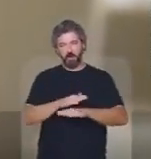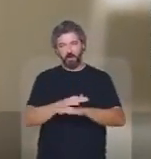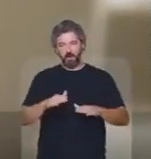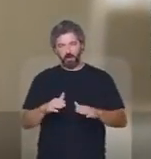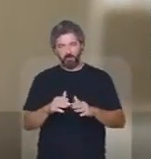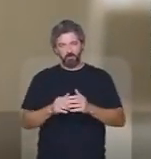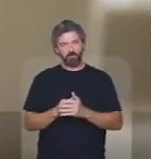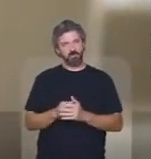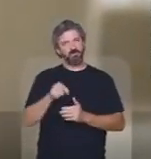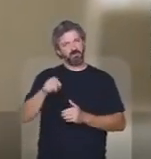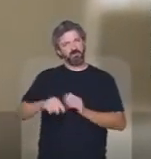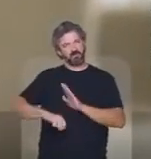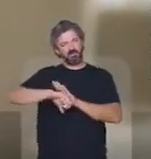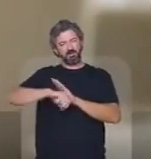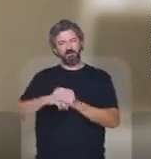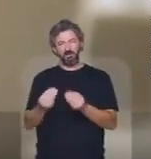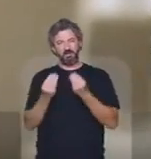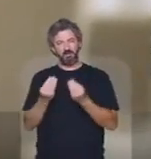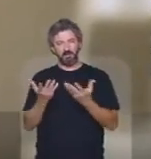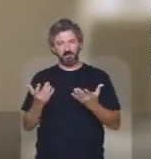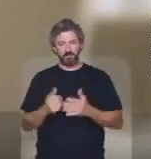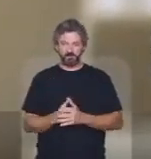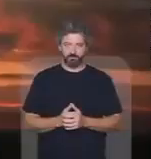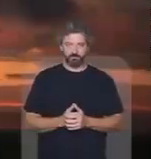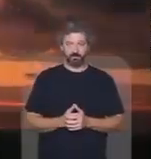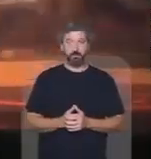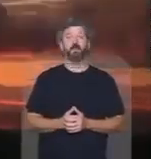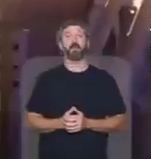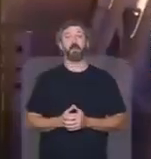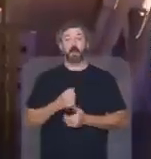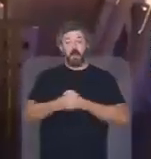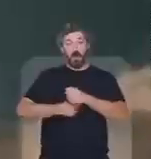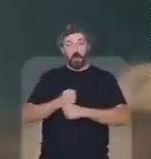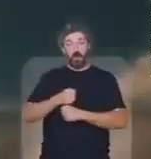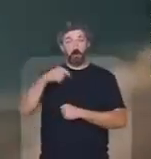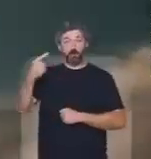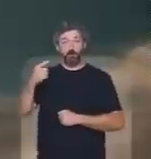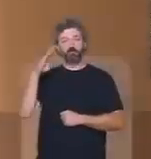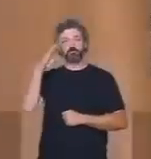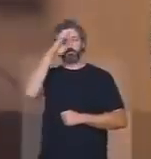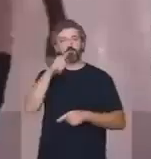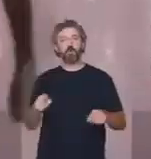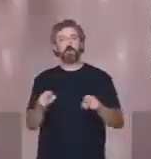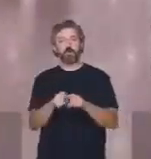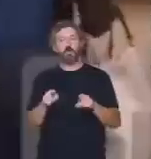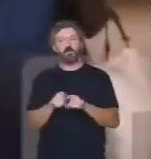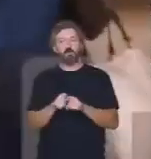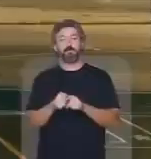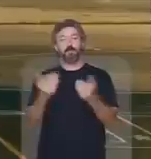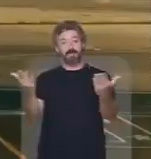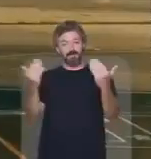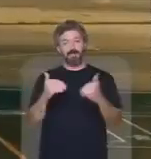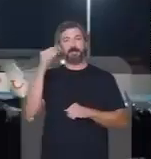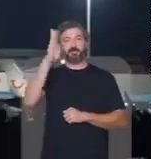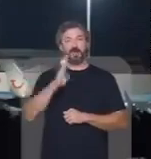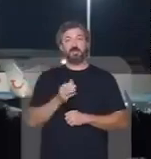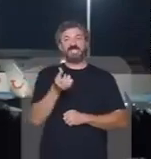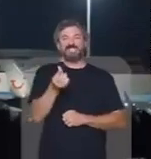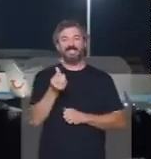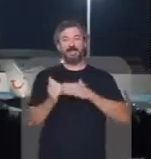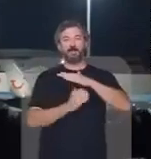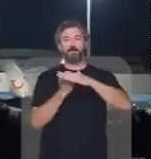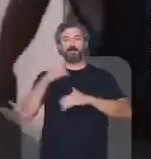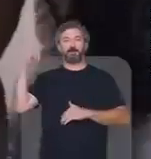de forma criminosa, deixou de existir. A partir do próximo ano, o presidente Bolsonaro vai trazer para o Brasil mais